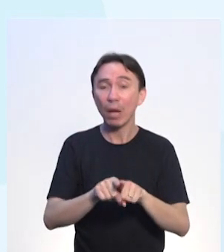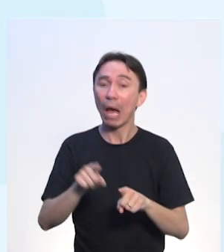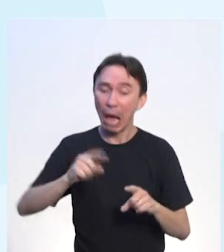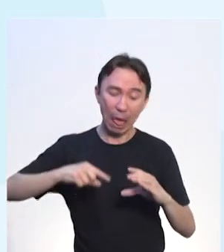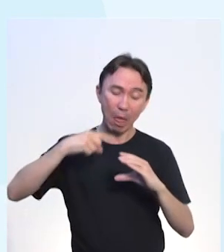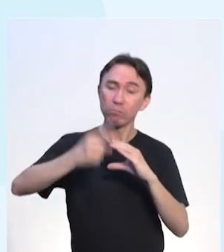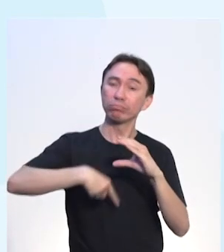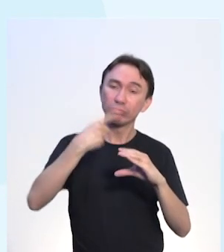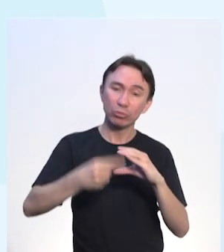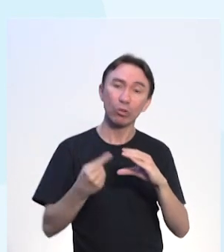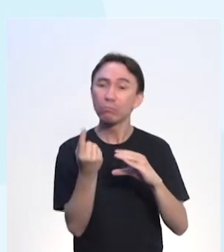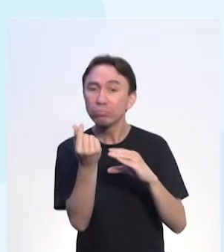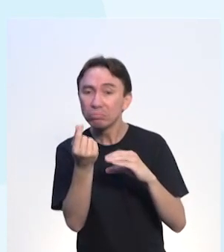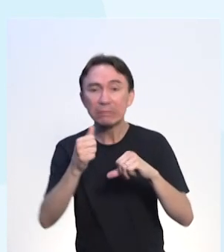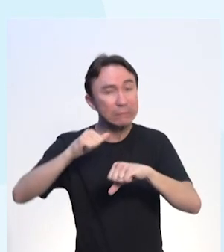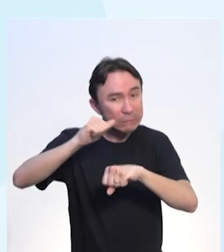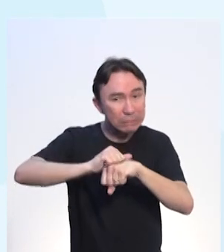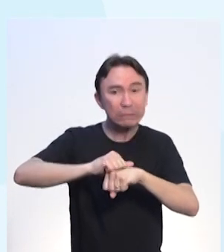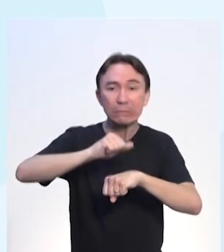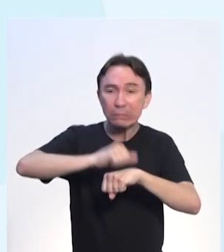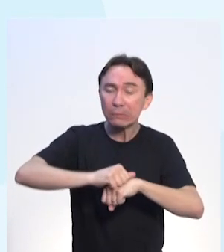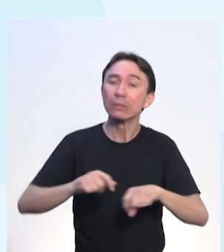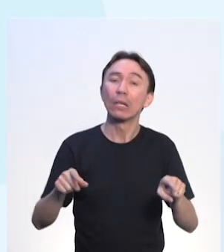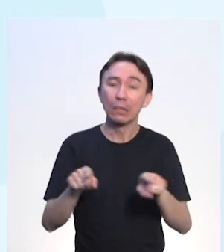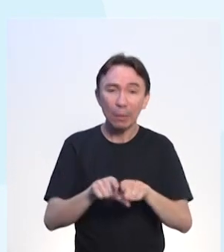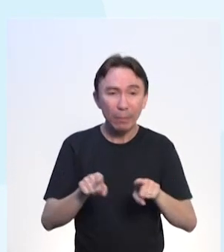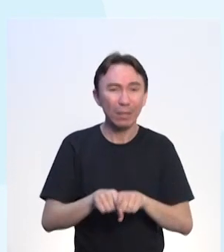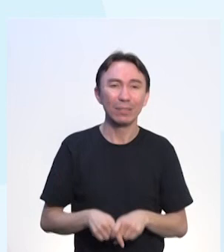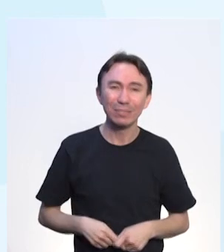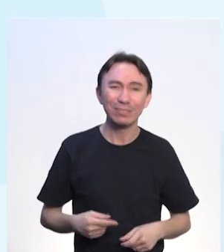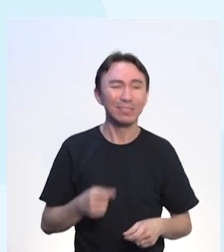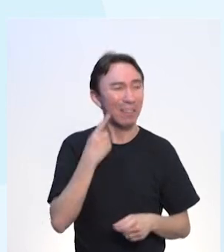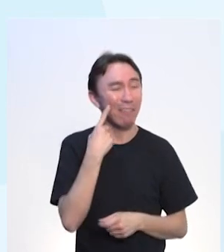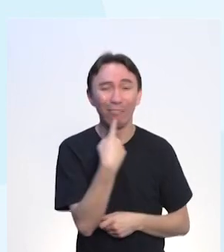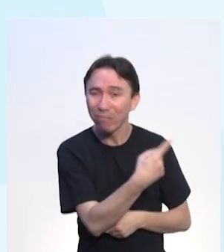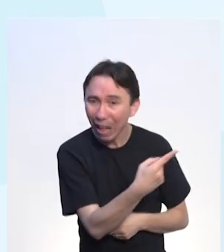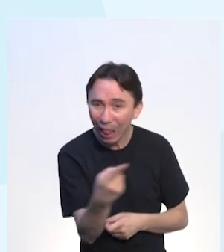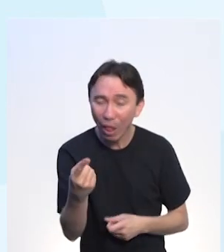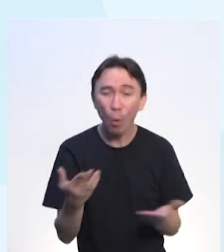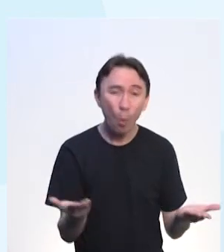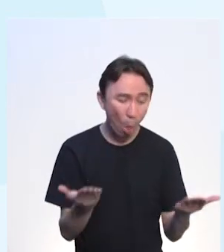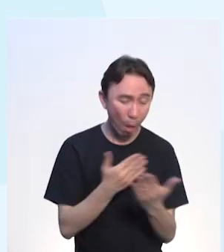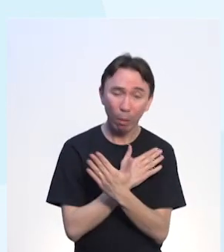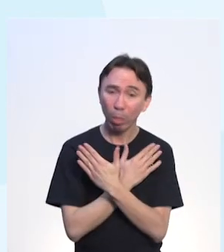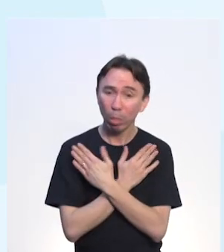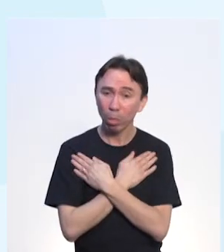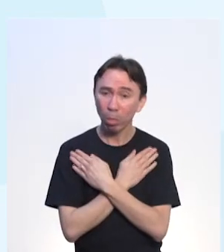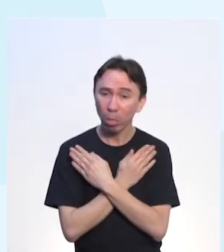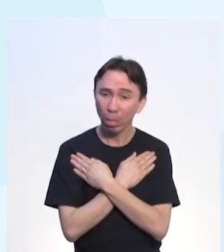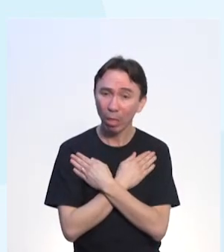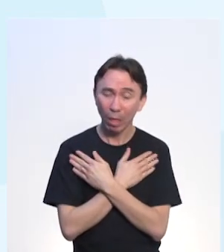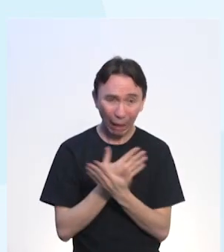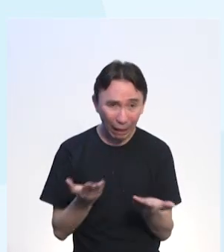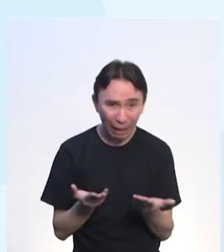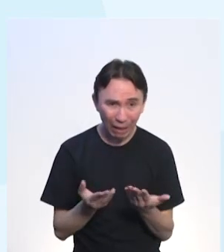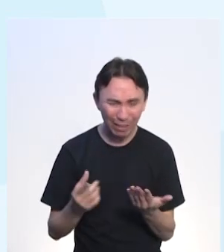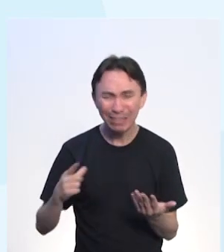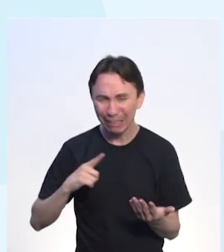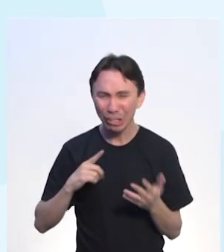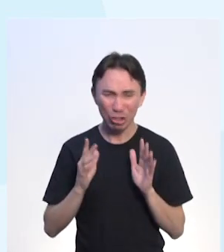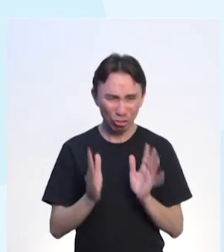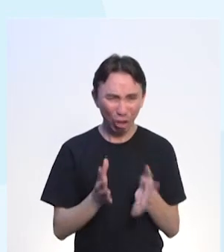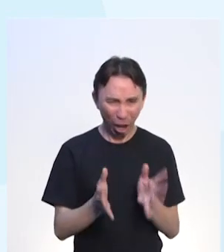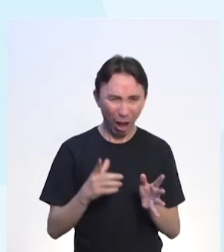o Covid pode ser considerado uma crise. E o desemprego que nós estamos vivendo neste exato momento, é claro, a gente já tem esses dados,